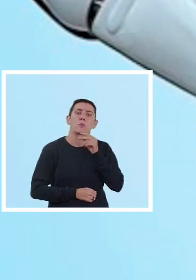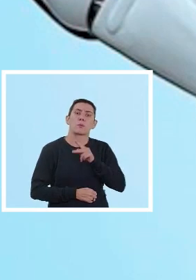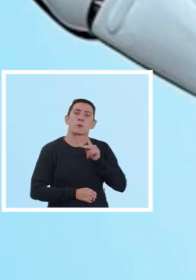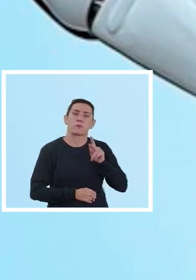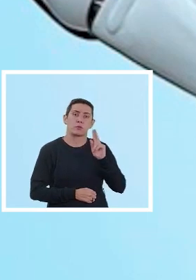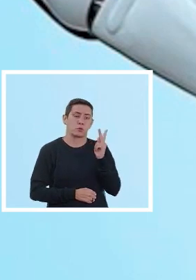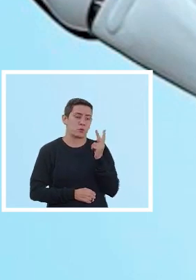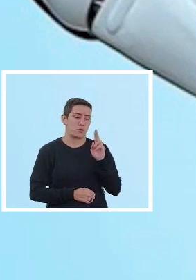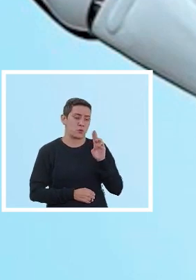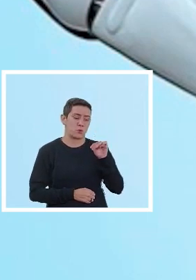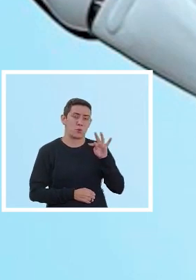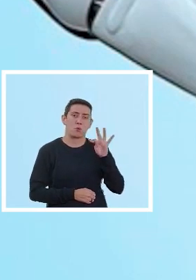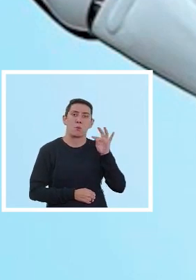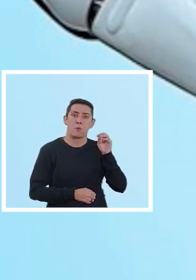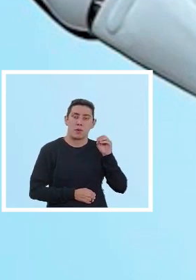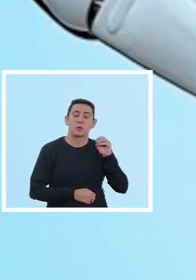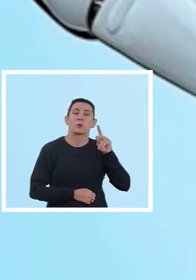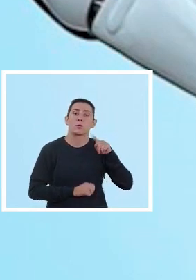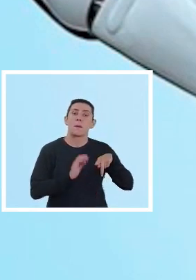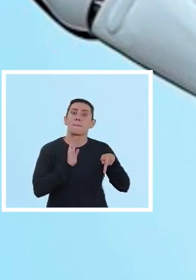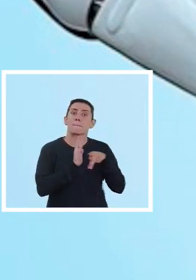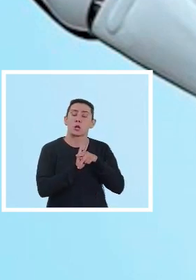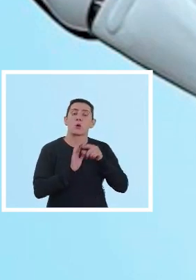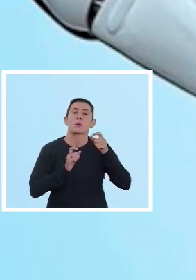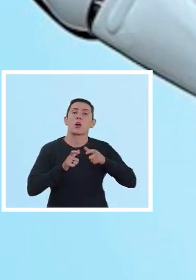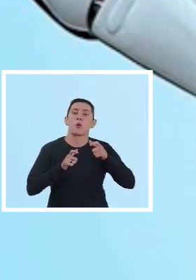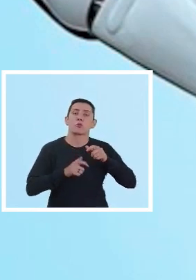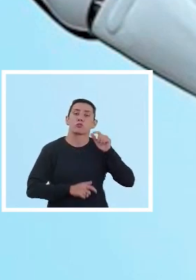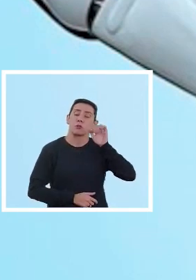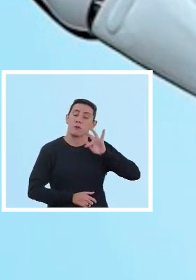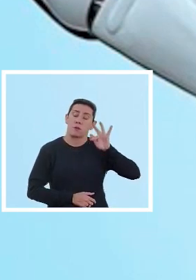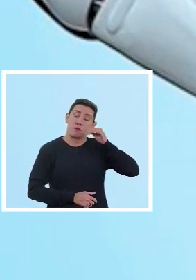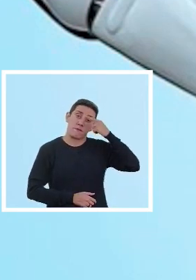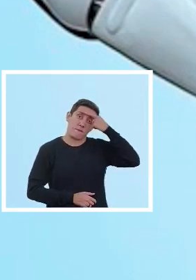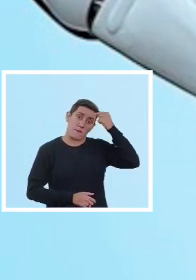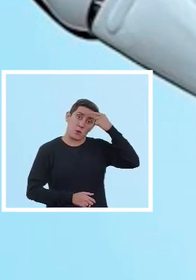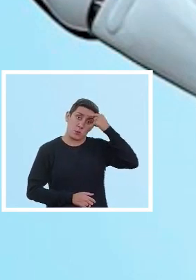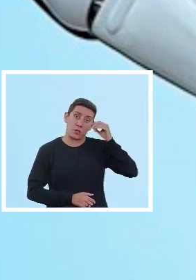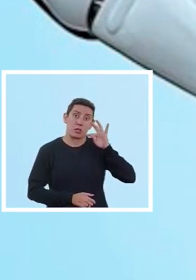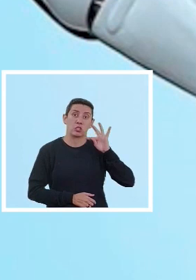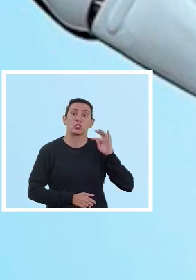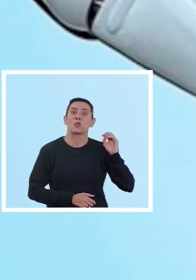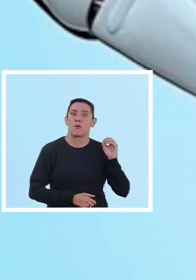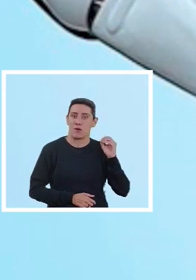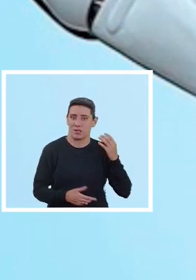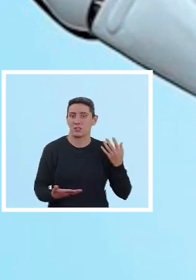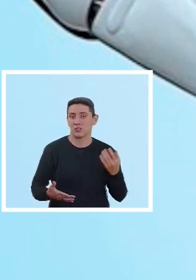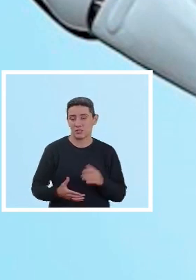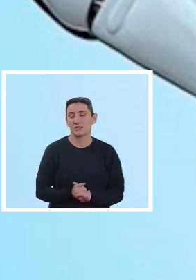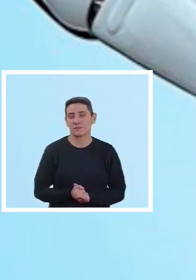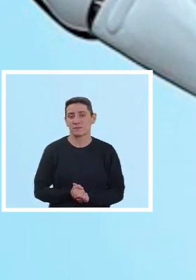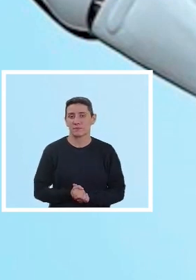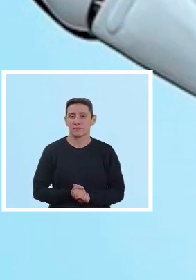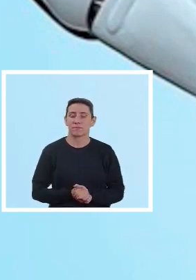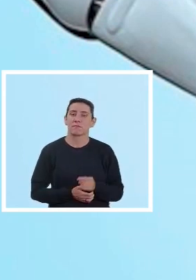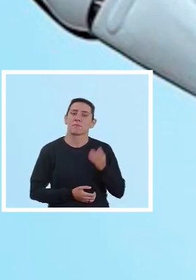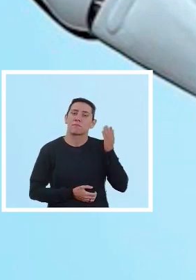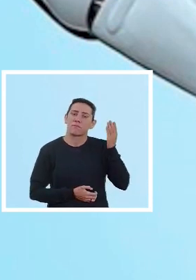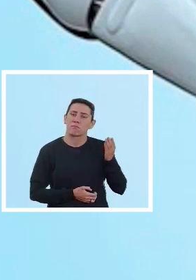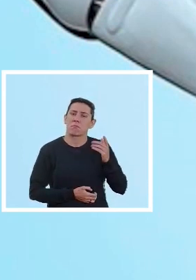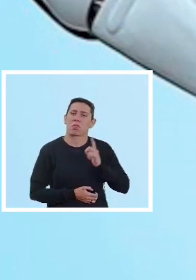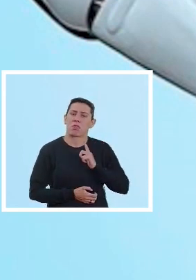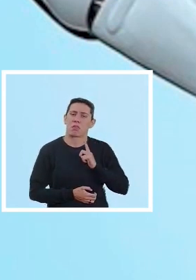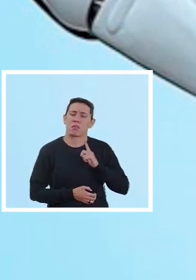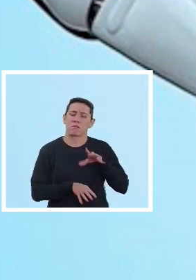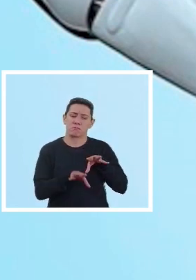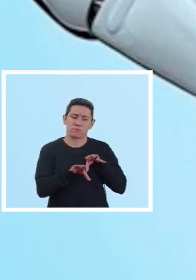Xavier da Universidade Federal do Tocantins agora eu vou apresentar um pouco o nosso convidado ele possui graduação